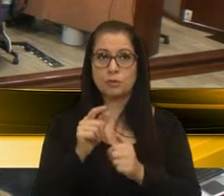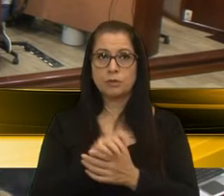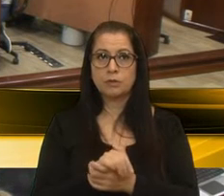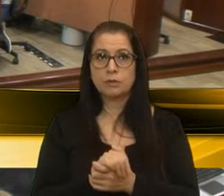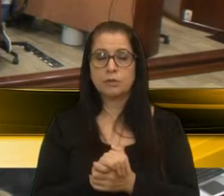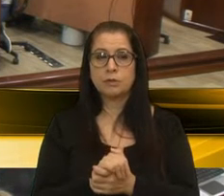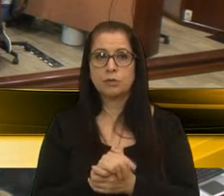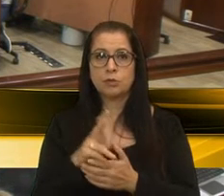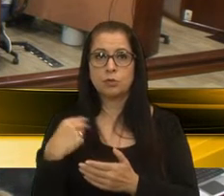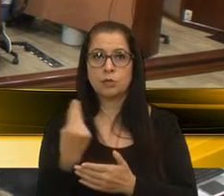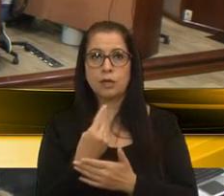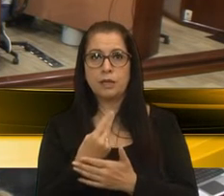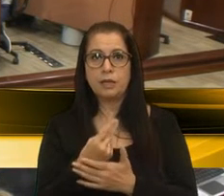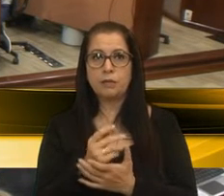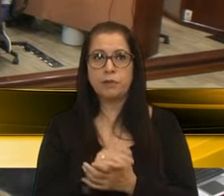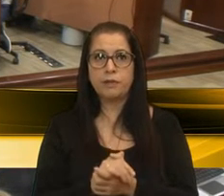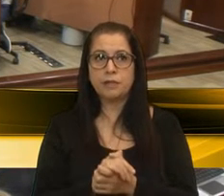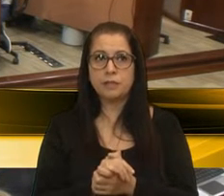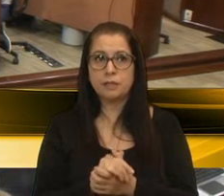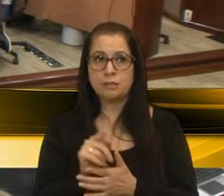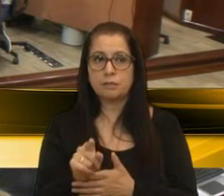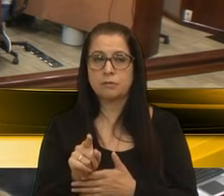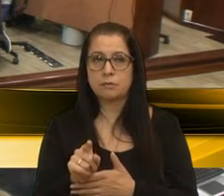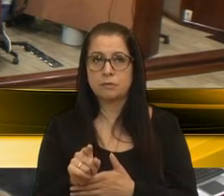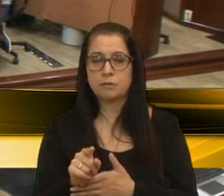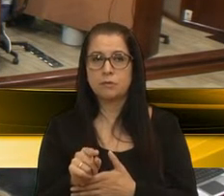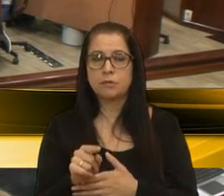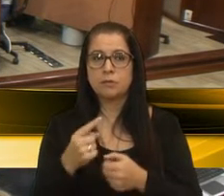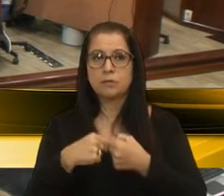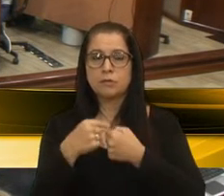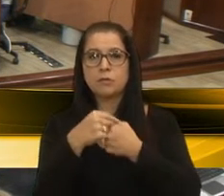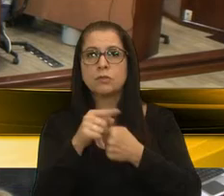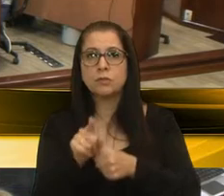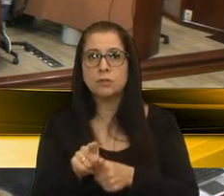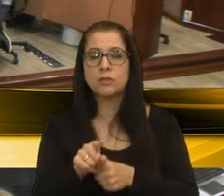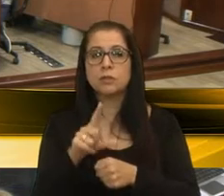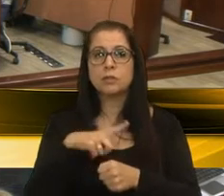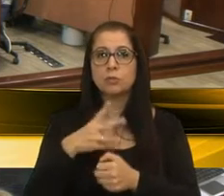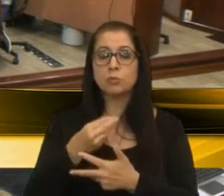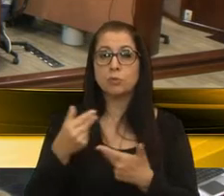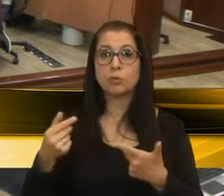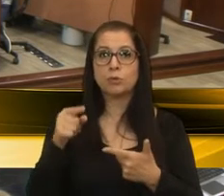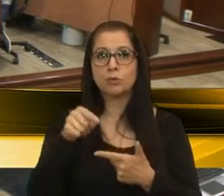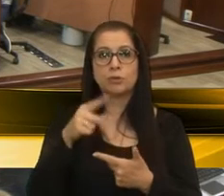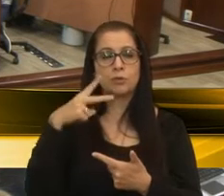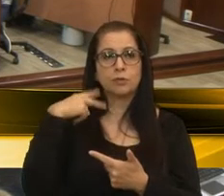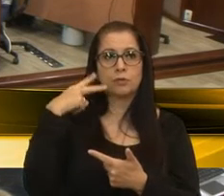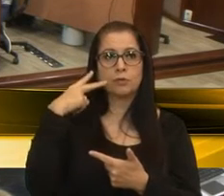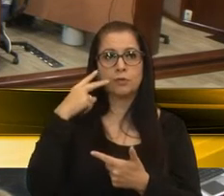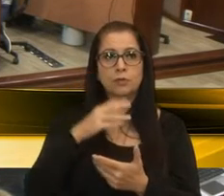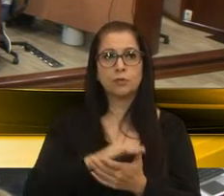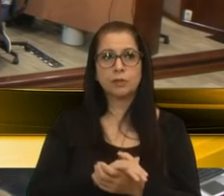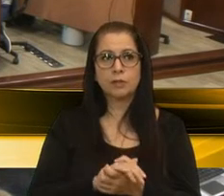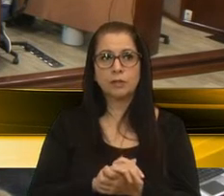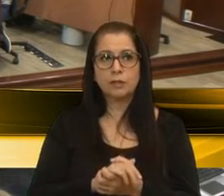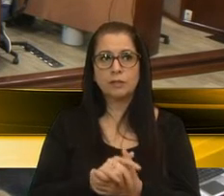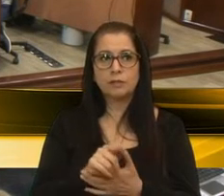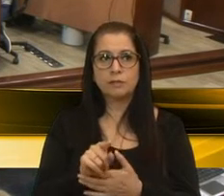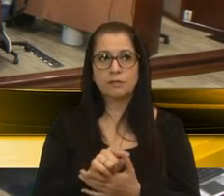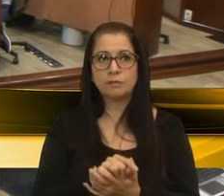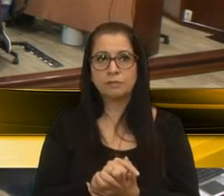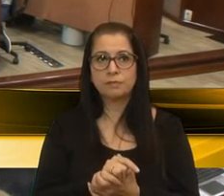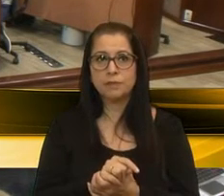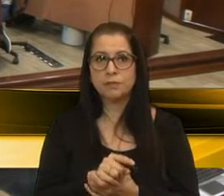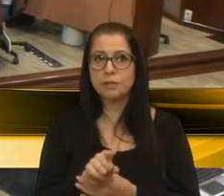nós continuamos tendo o SAMAI sob domínio do município, se deve bastante a ele, que era vereador de oposição na época e apoiou